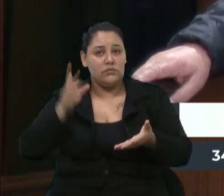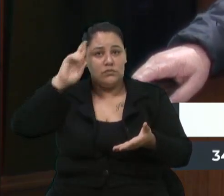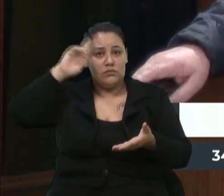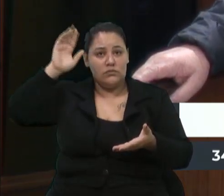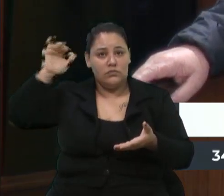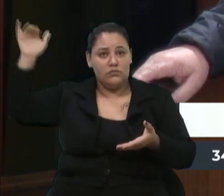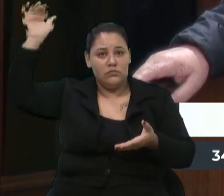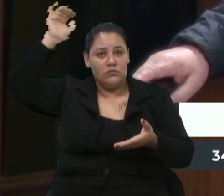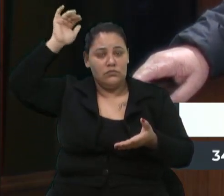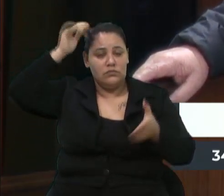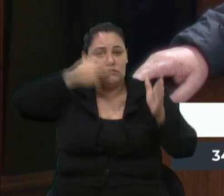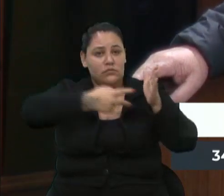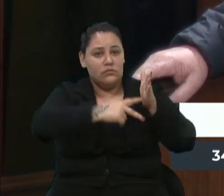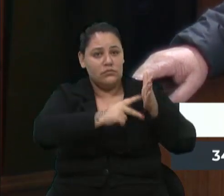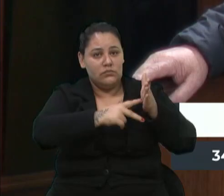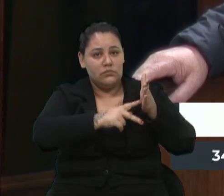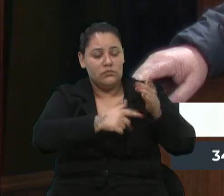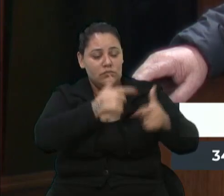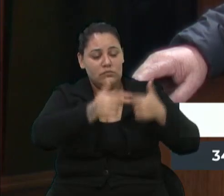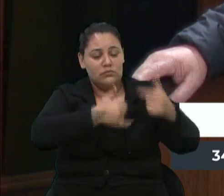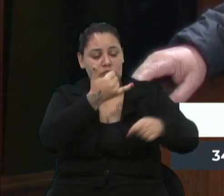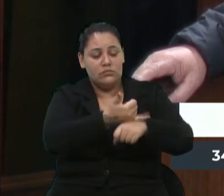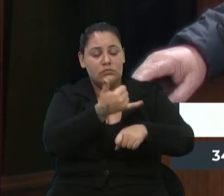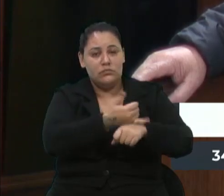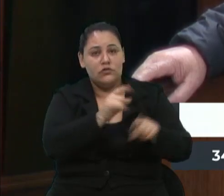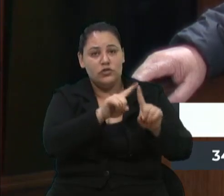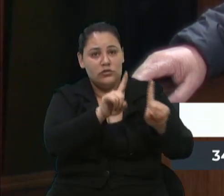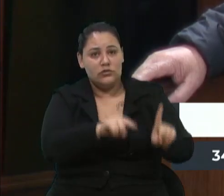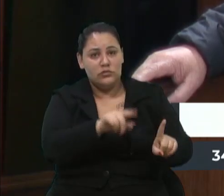dos Metalúrgicos, os trabalhadores em geral,